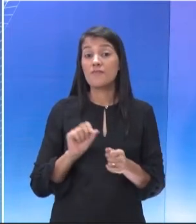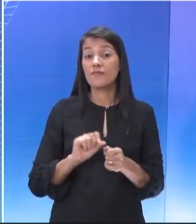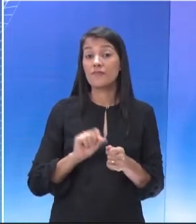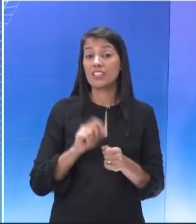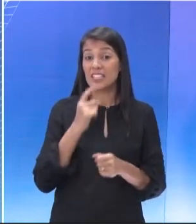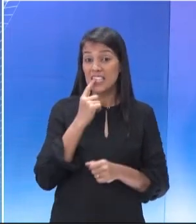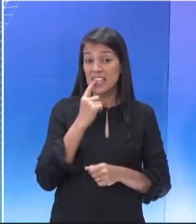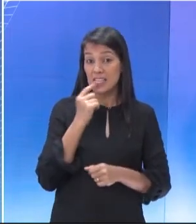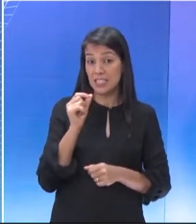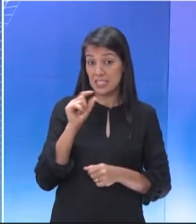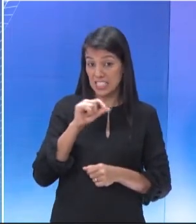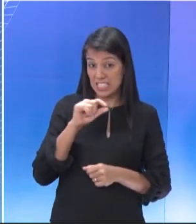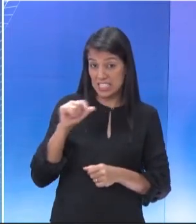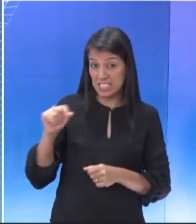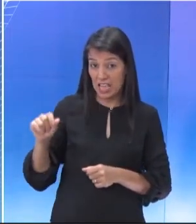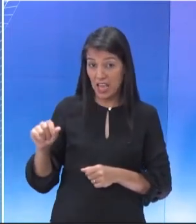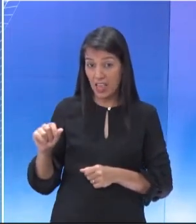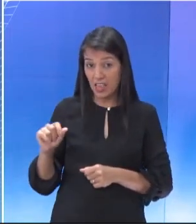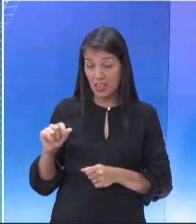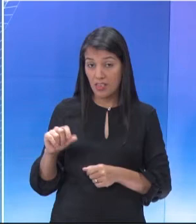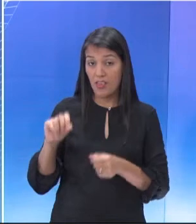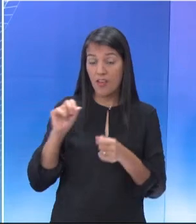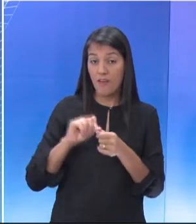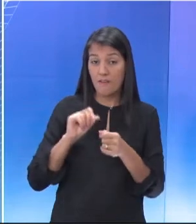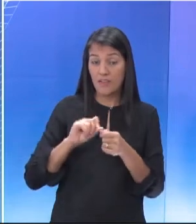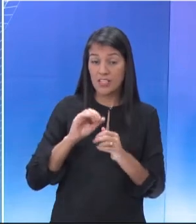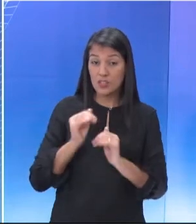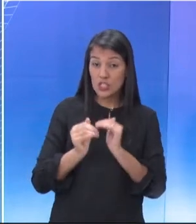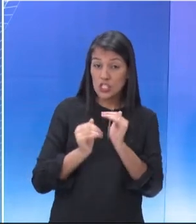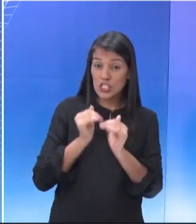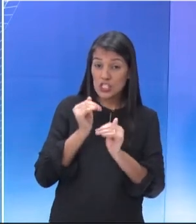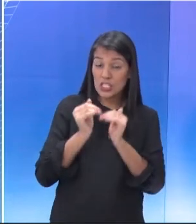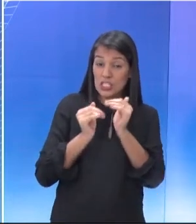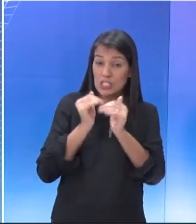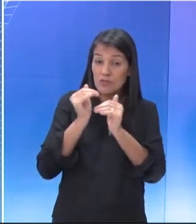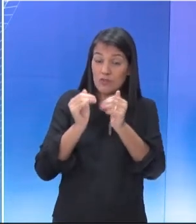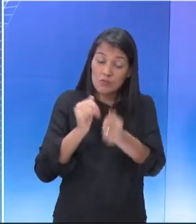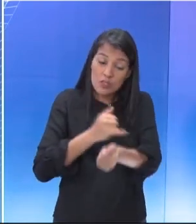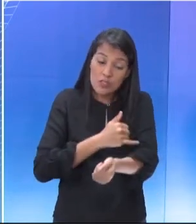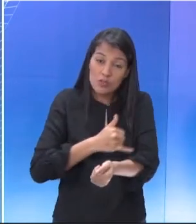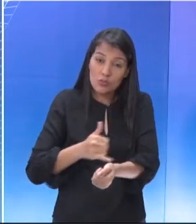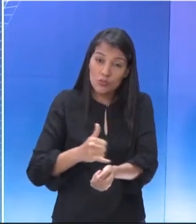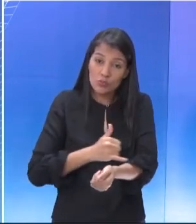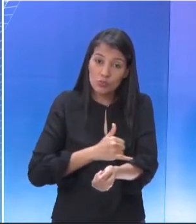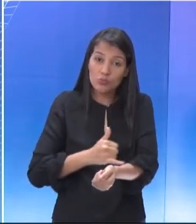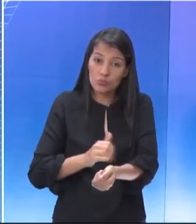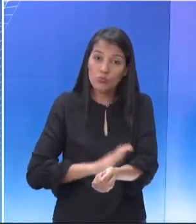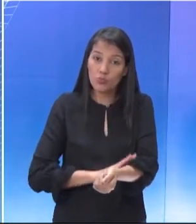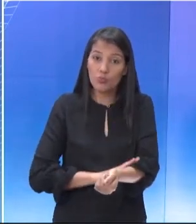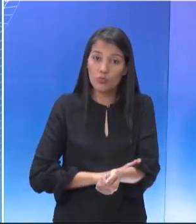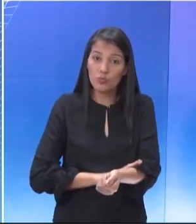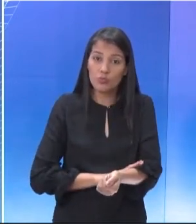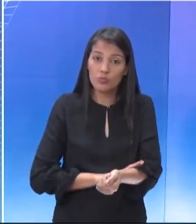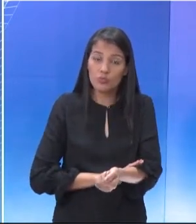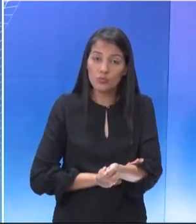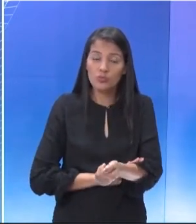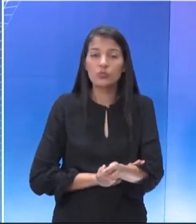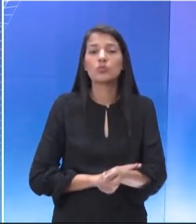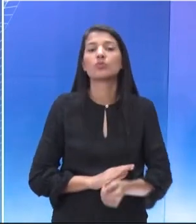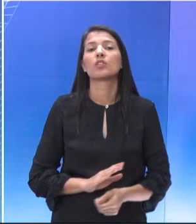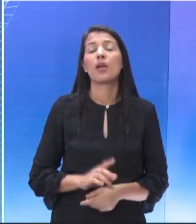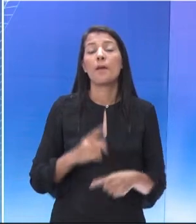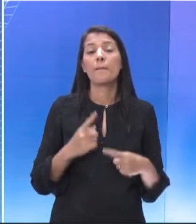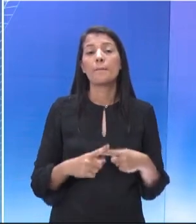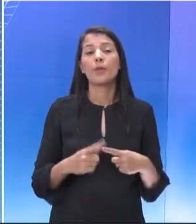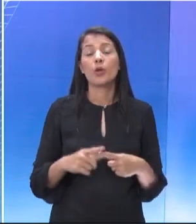a emulsificação dessas gorduras. O que é emulsificação? Emulsificação é quando você tem dois líquidos que não se misturam,